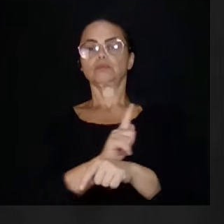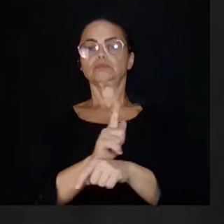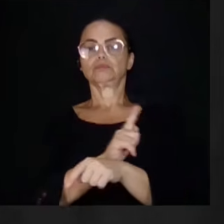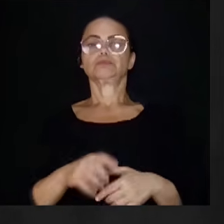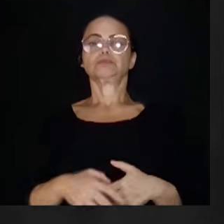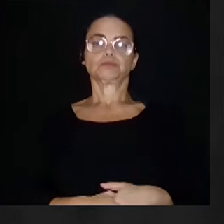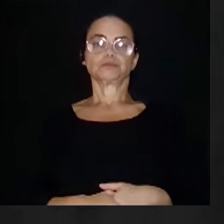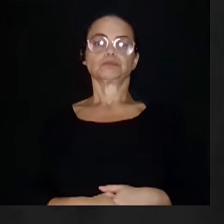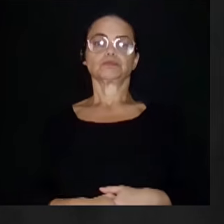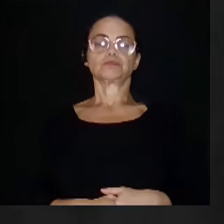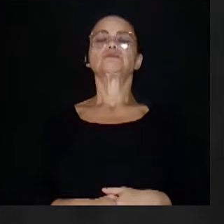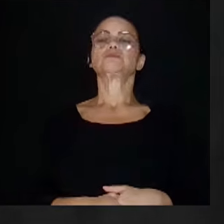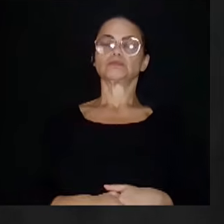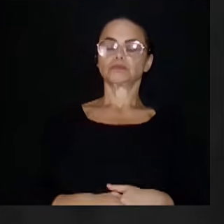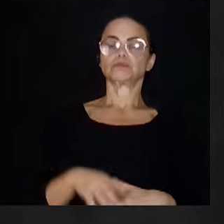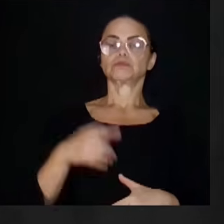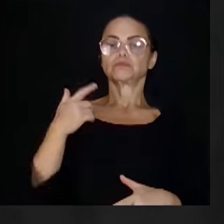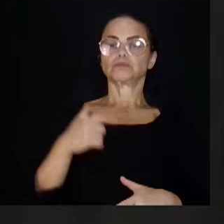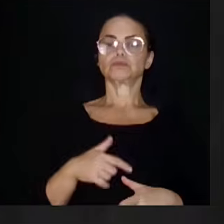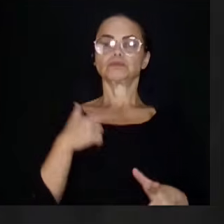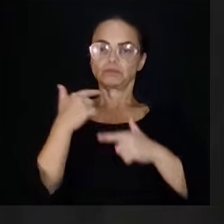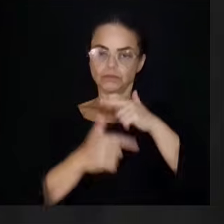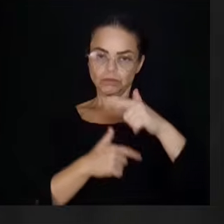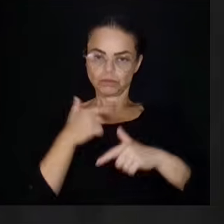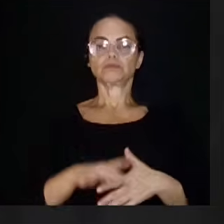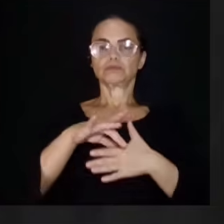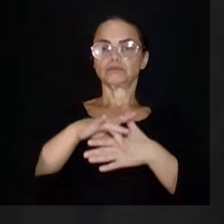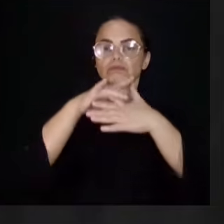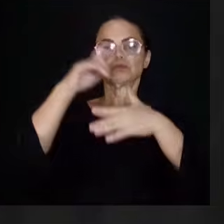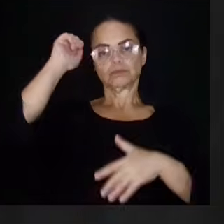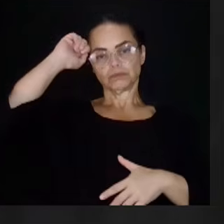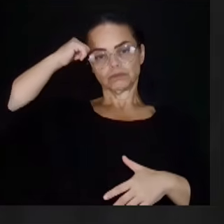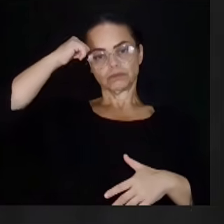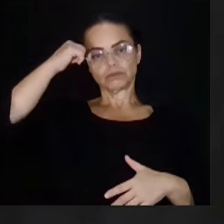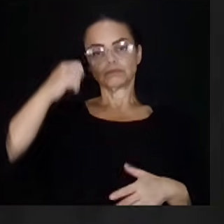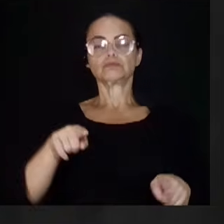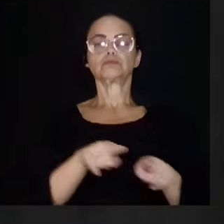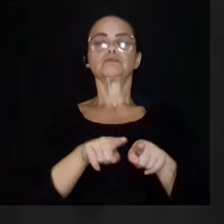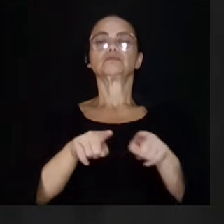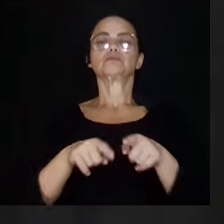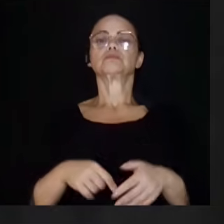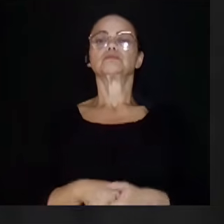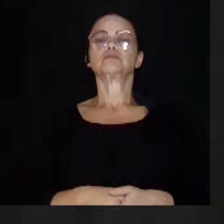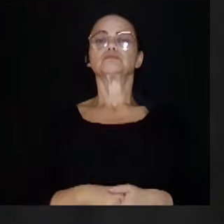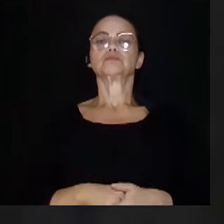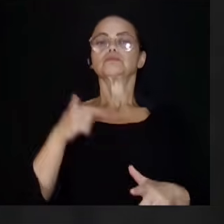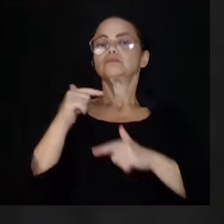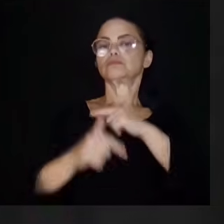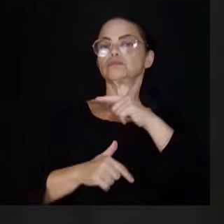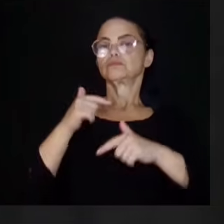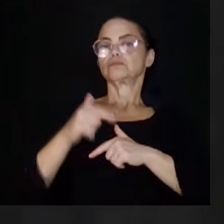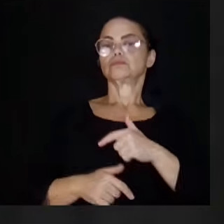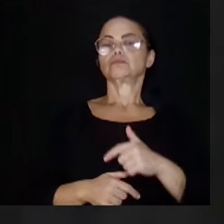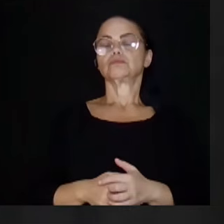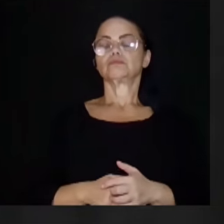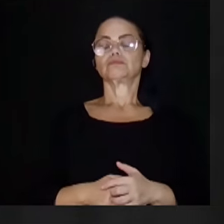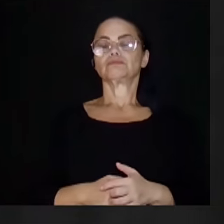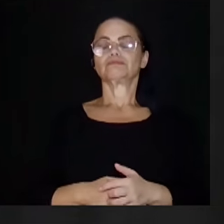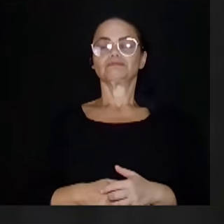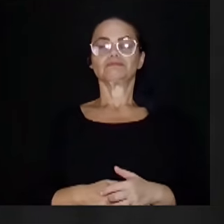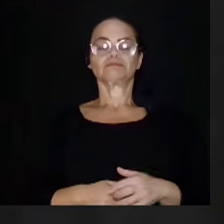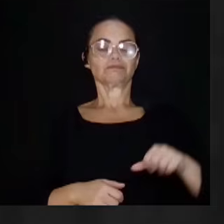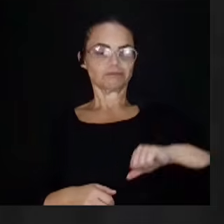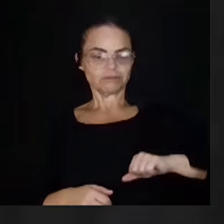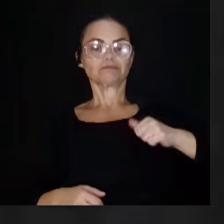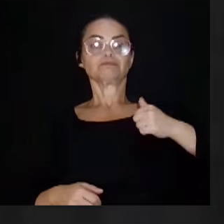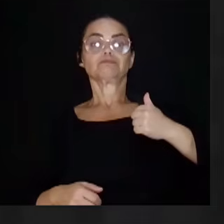Então, quando a gente trabalha as lideranças negras, também você acaba trabalhando a autoestima da pessoa.